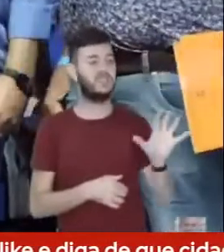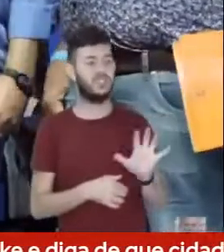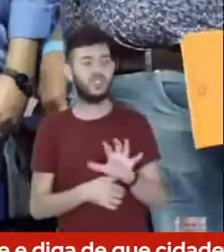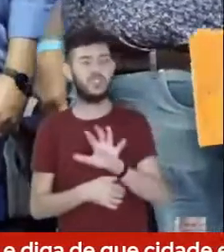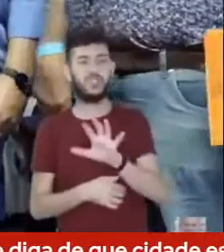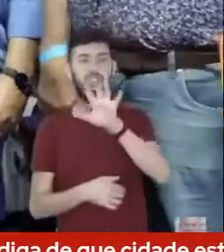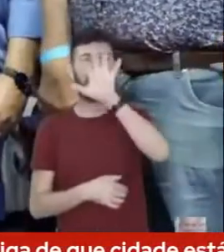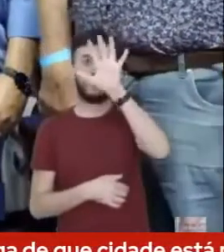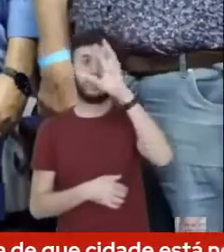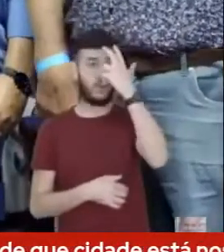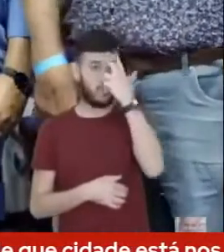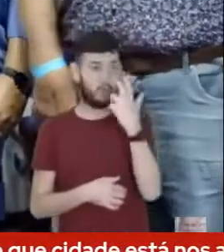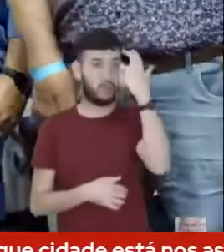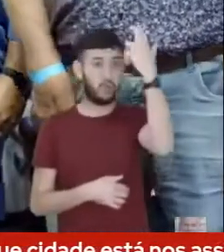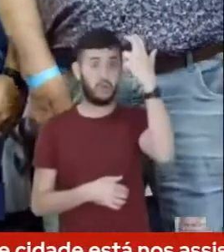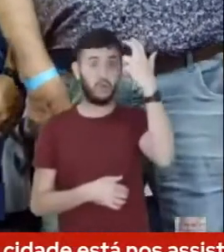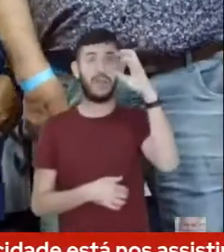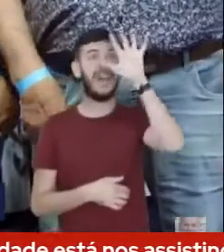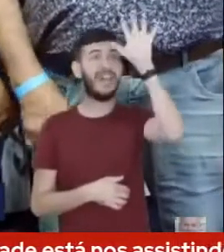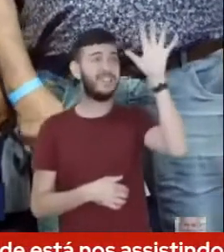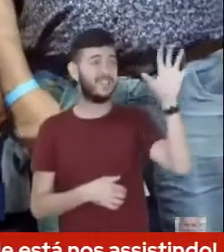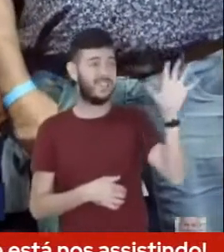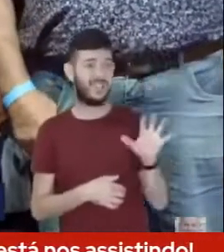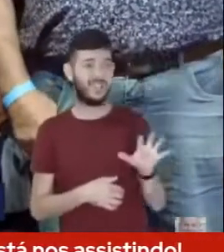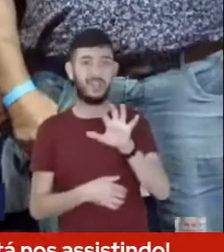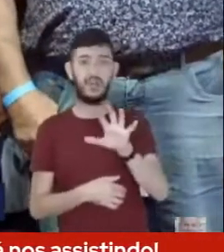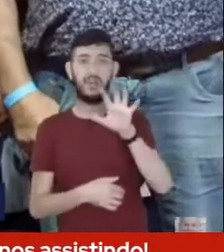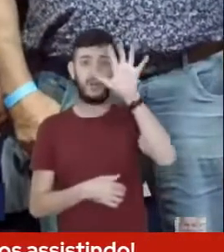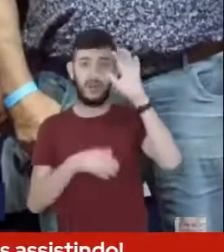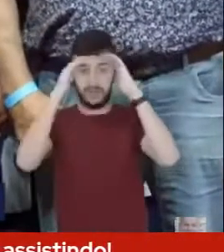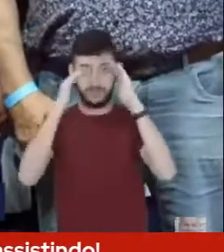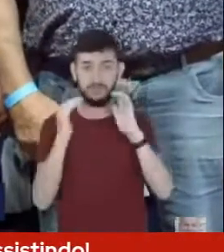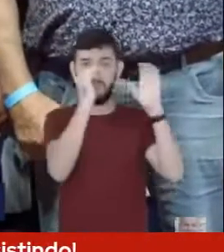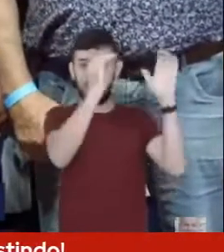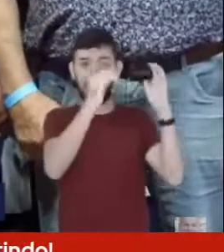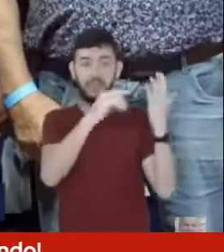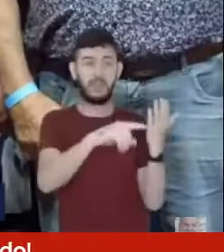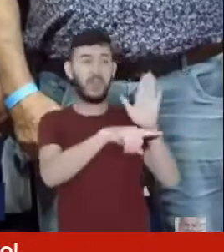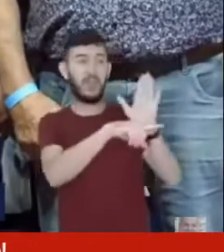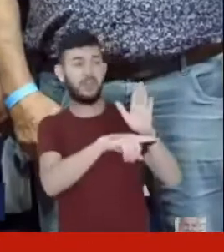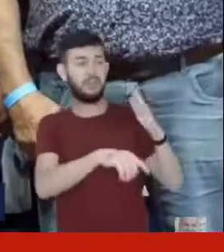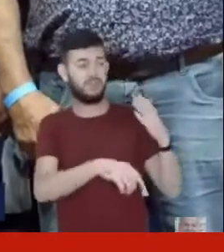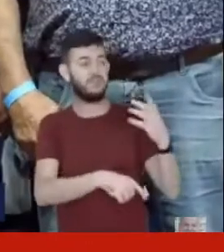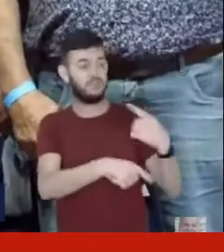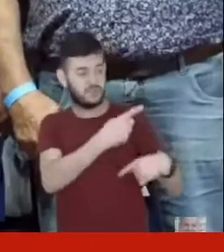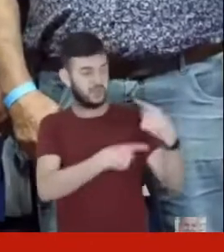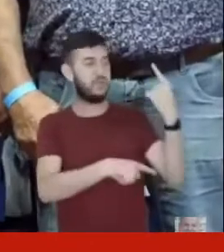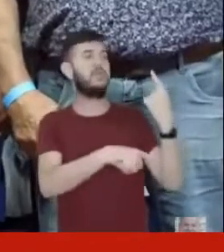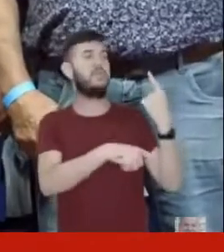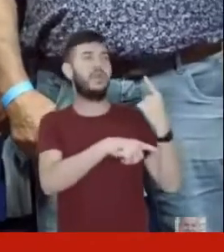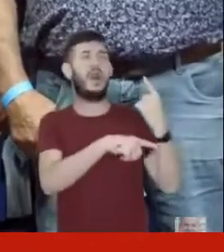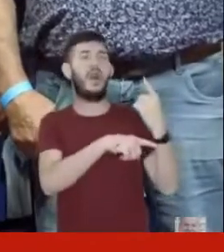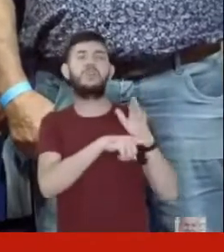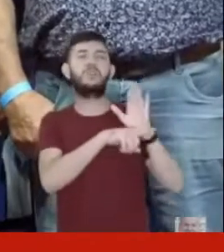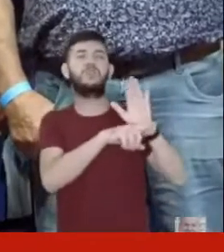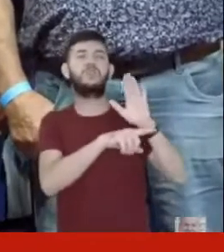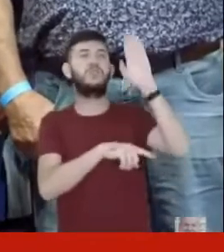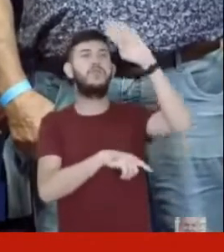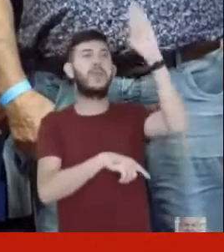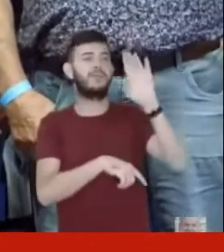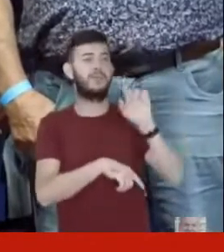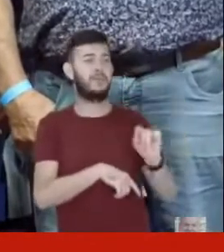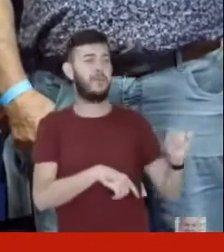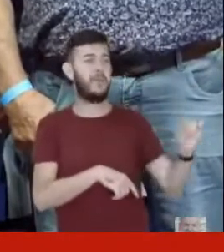regional, mas que induza, faça o desenvolvimento chegar a todos os cantos desse país, que